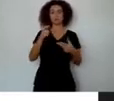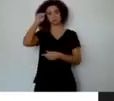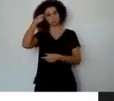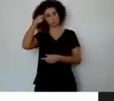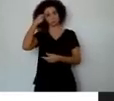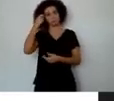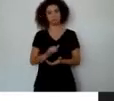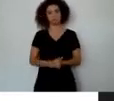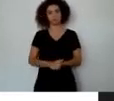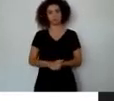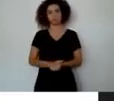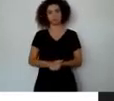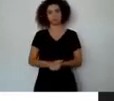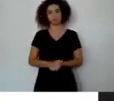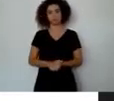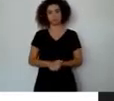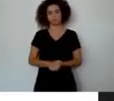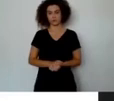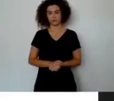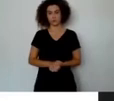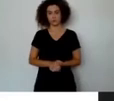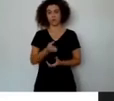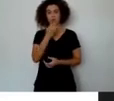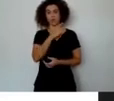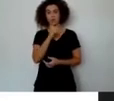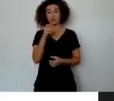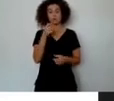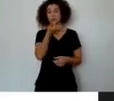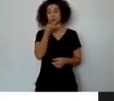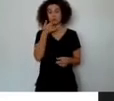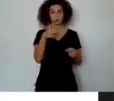Bom Nai, dia, gente. Oi? desculpe interromper.